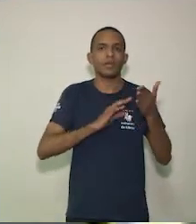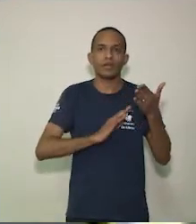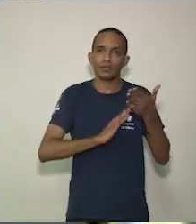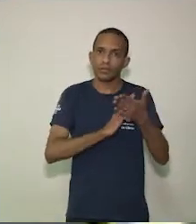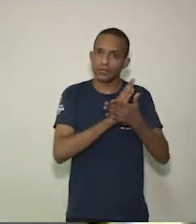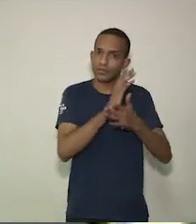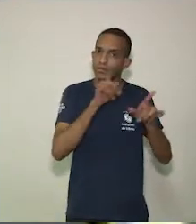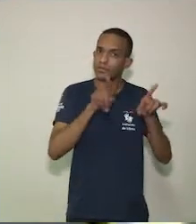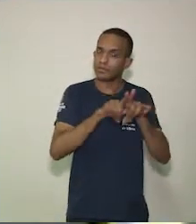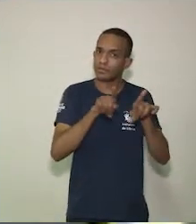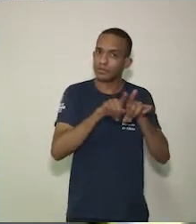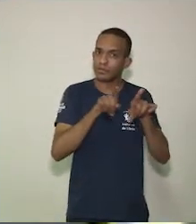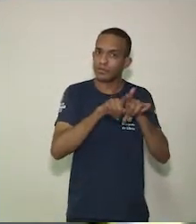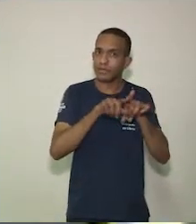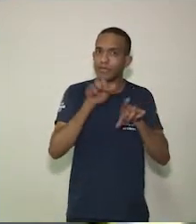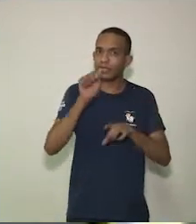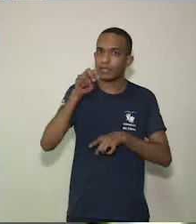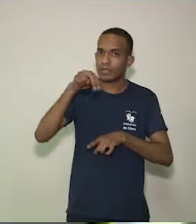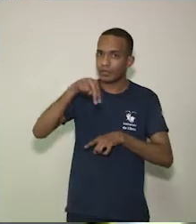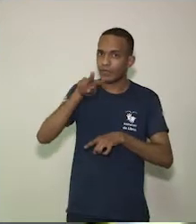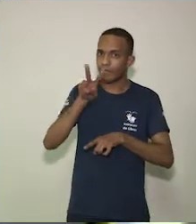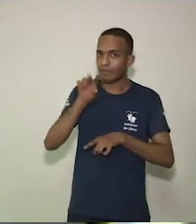aprovada também pela Anvisa,